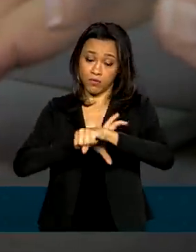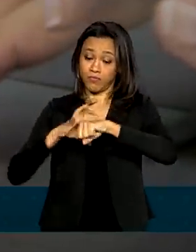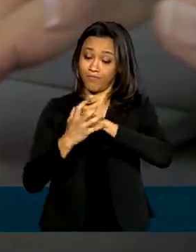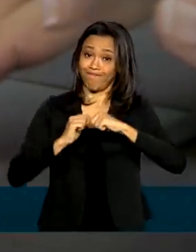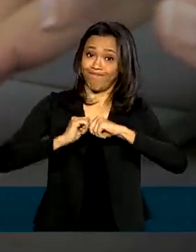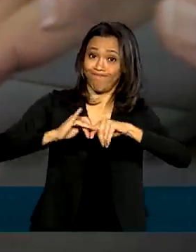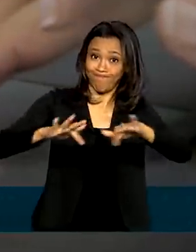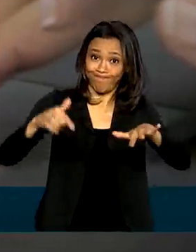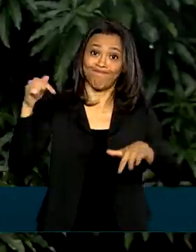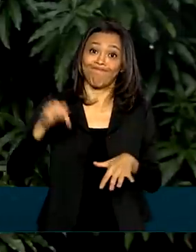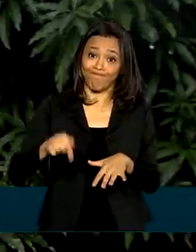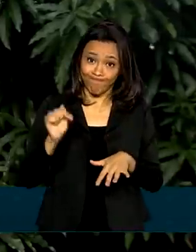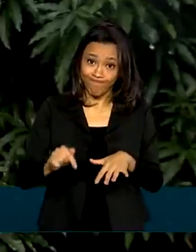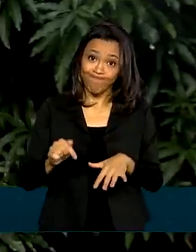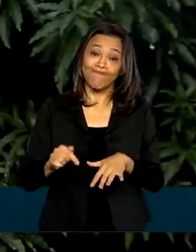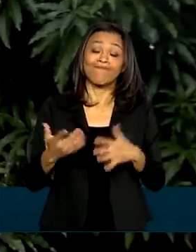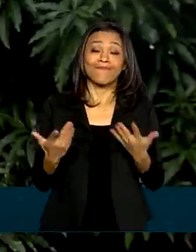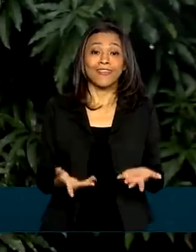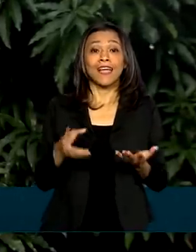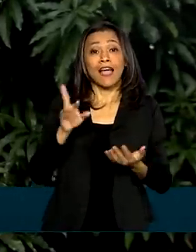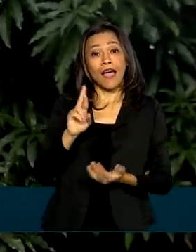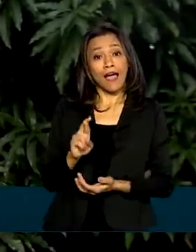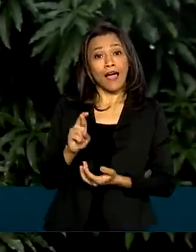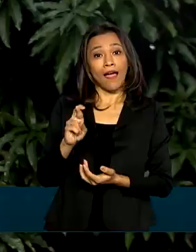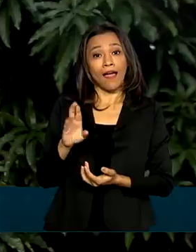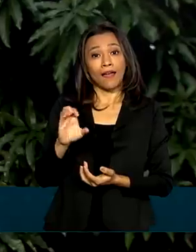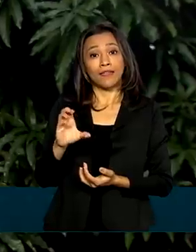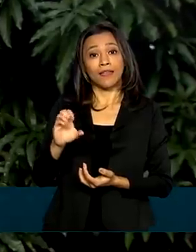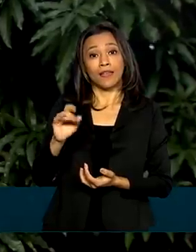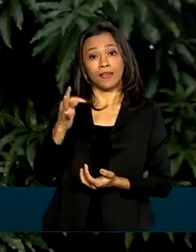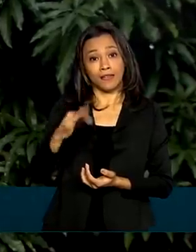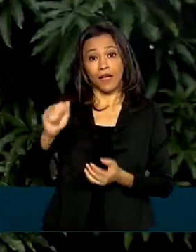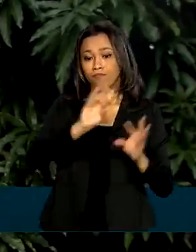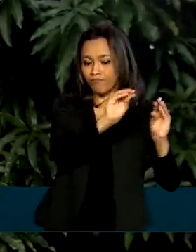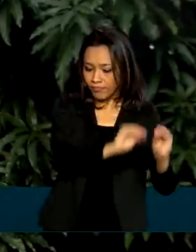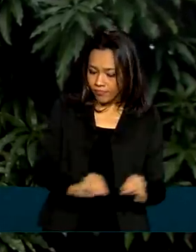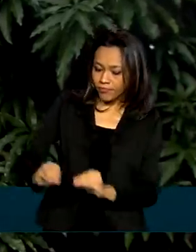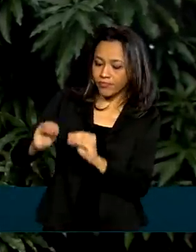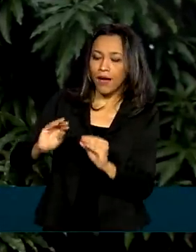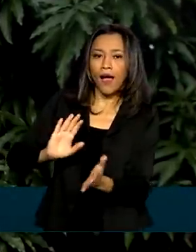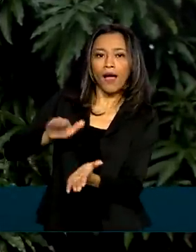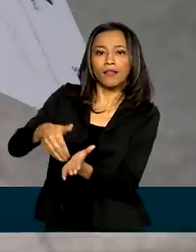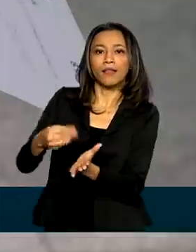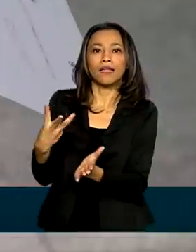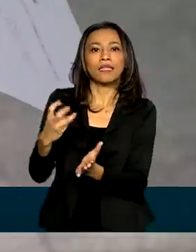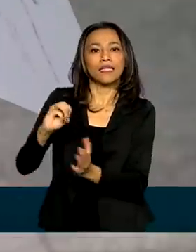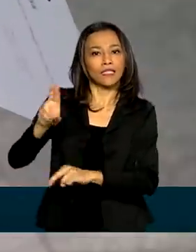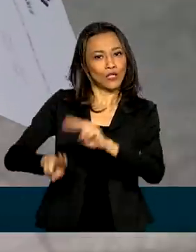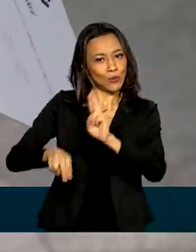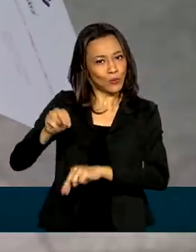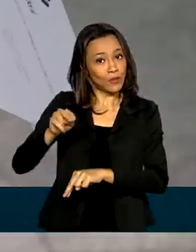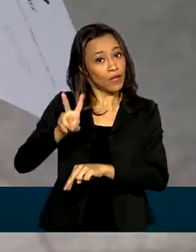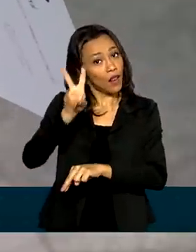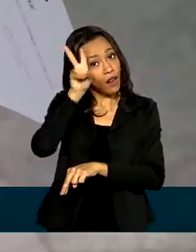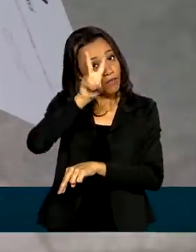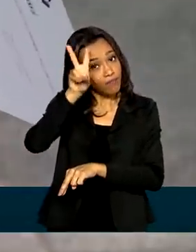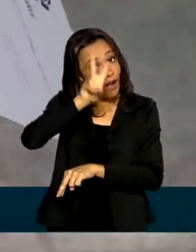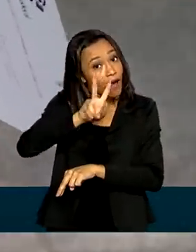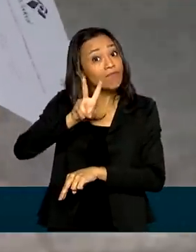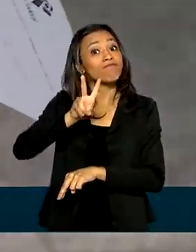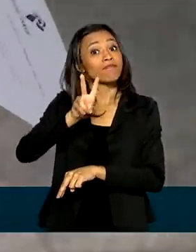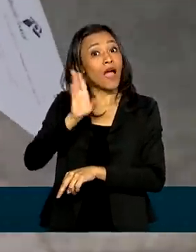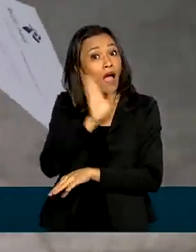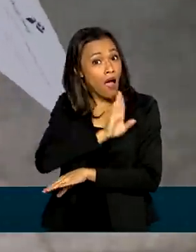do novo coronavírus, a Receita estendeu o prazo de entrega para 30 de junho. E é bom lembrar que